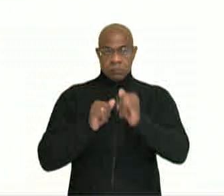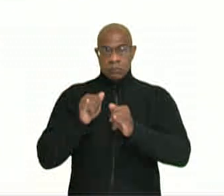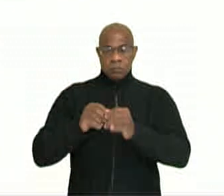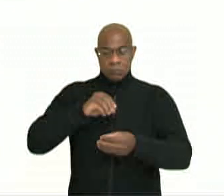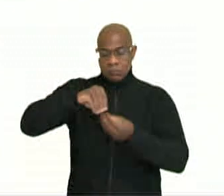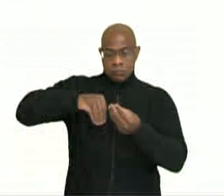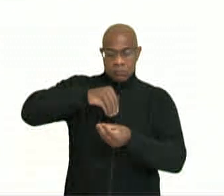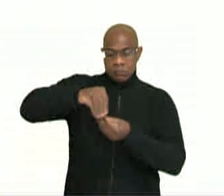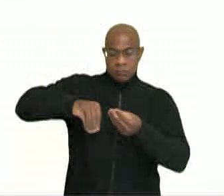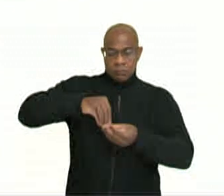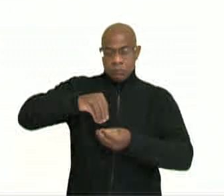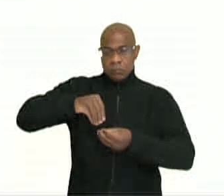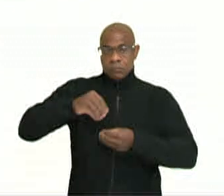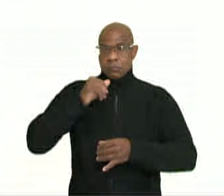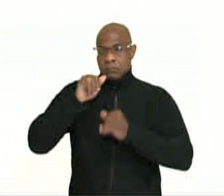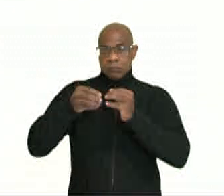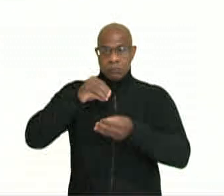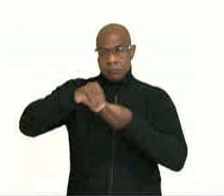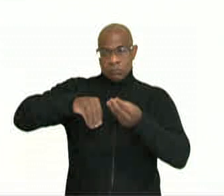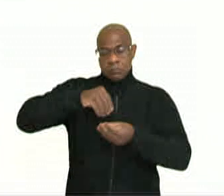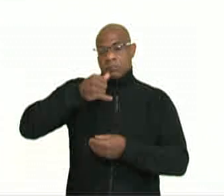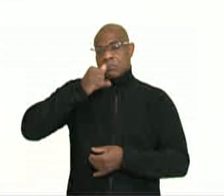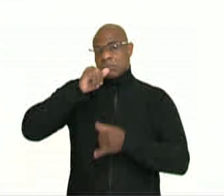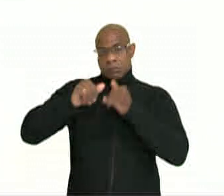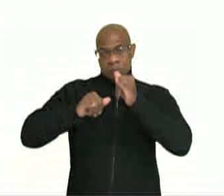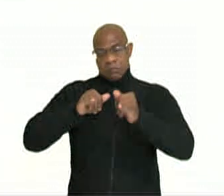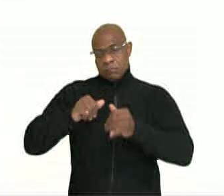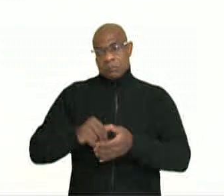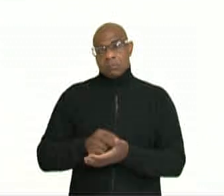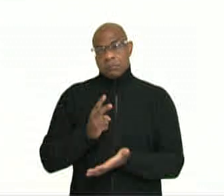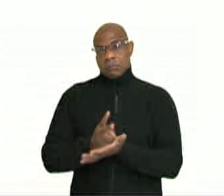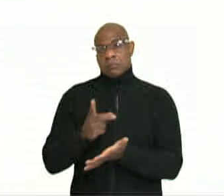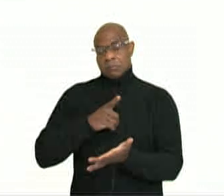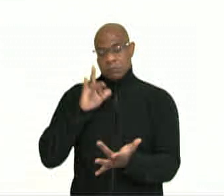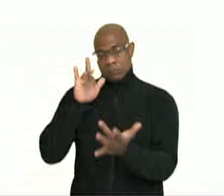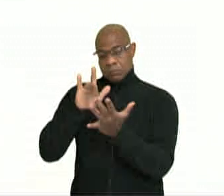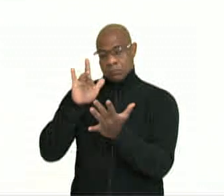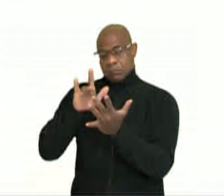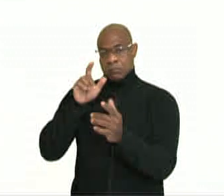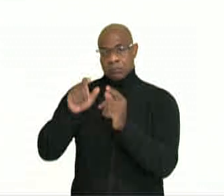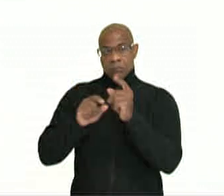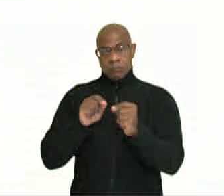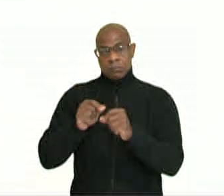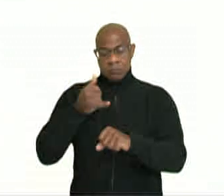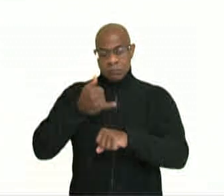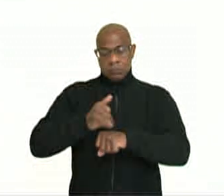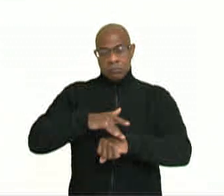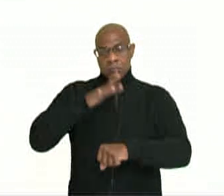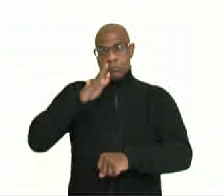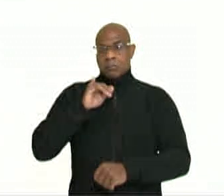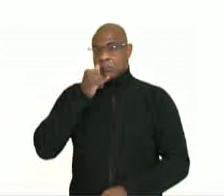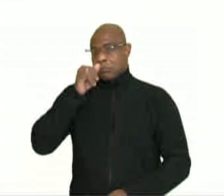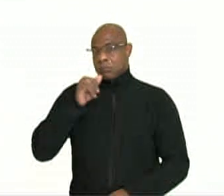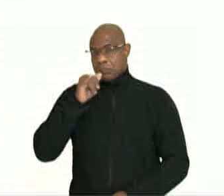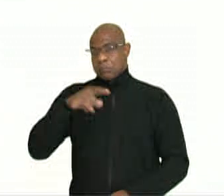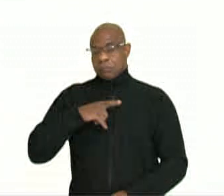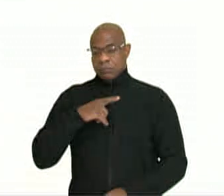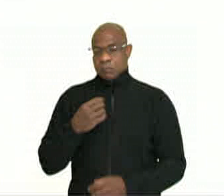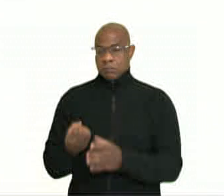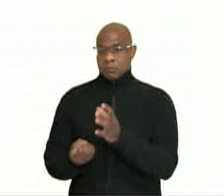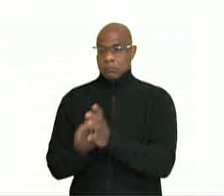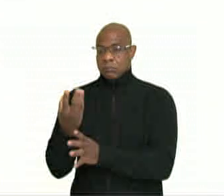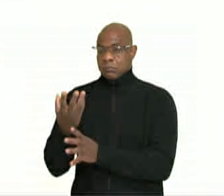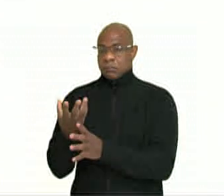químicas repetidamente. Por exemplo, quando estão em contato com superfícies metálicas, essa fonte de energia catalisa reações